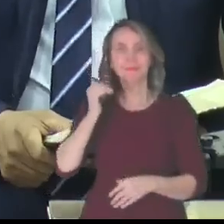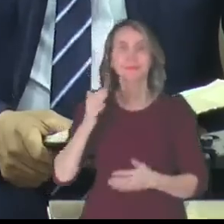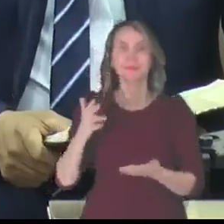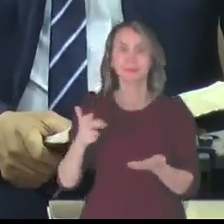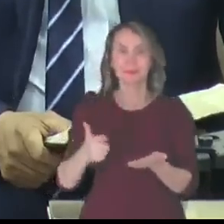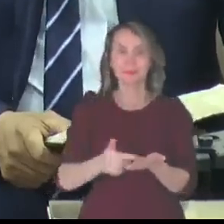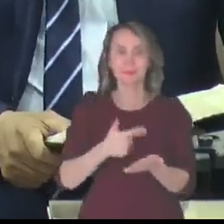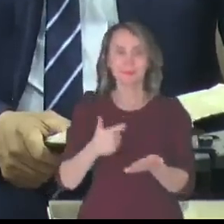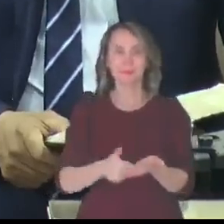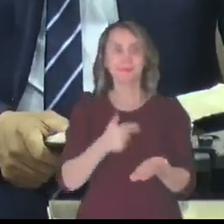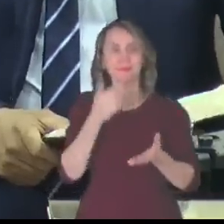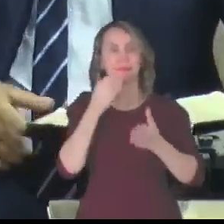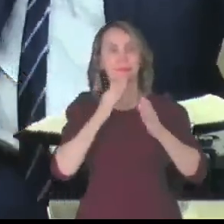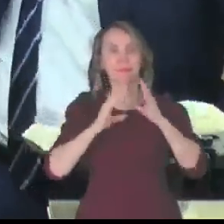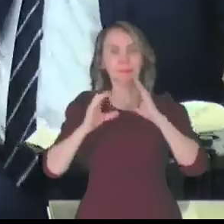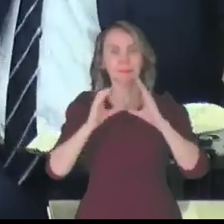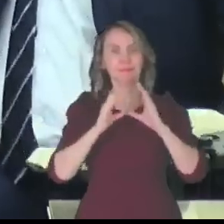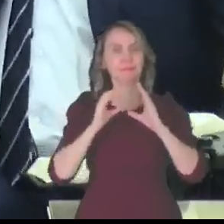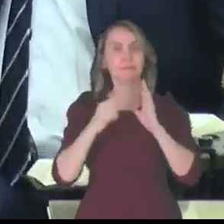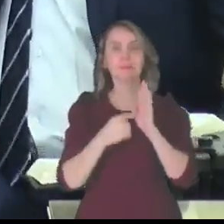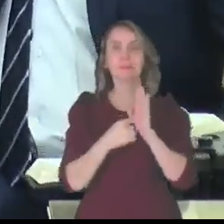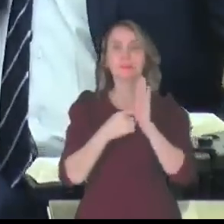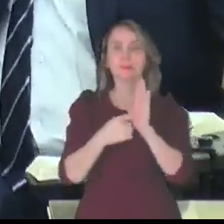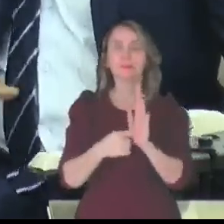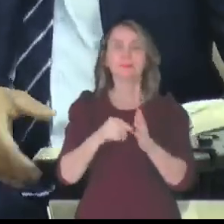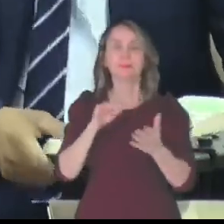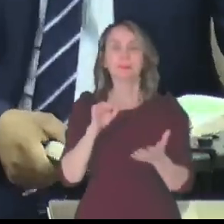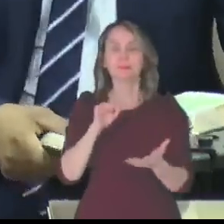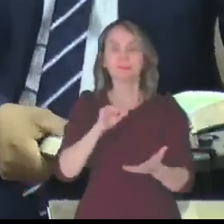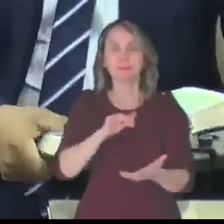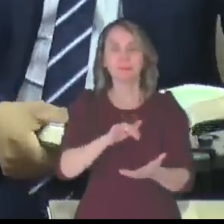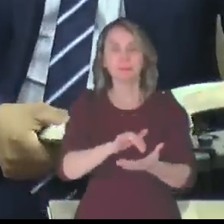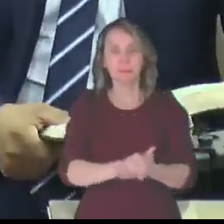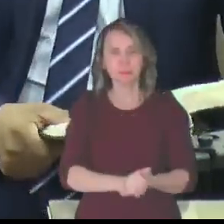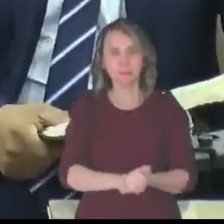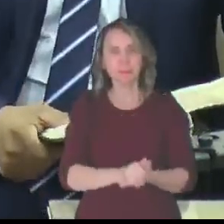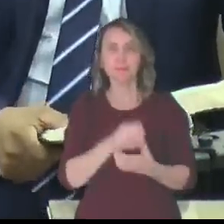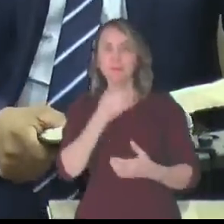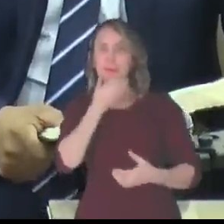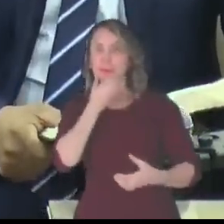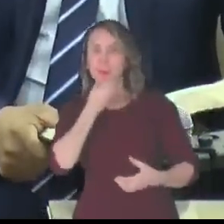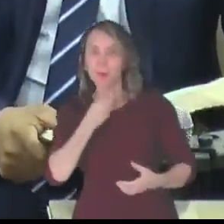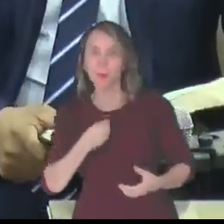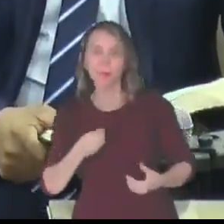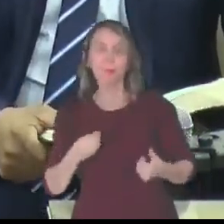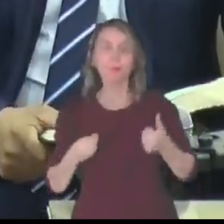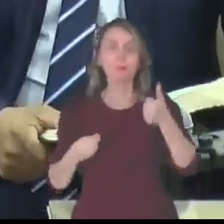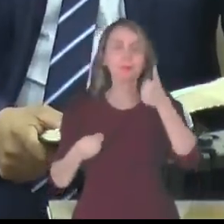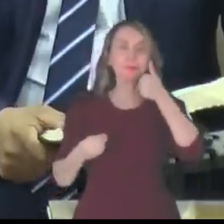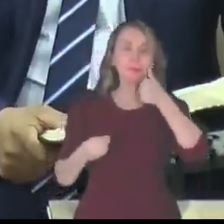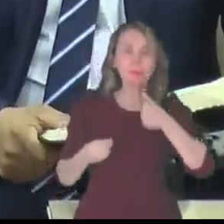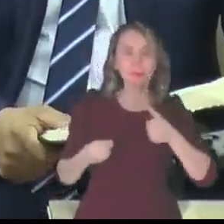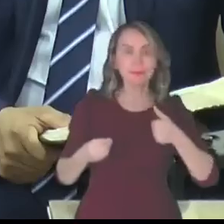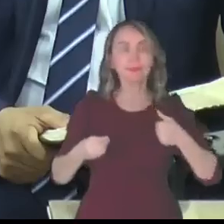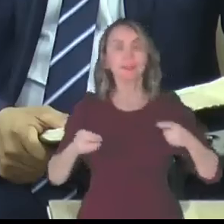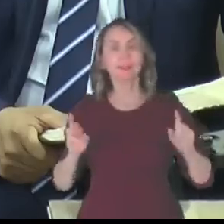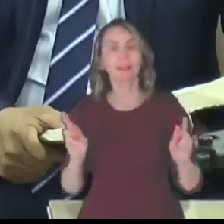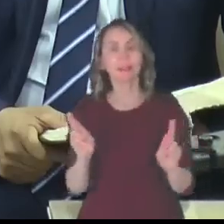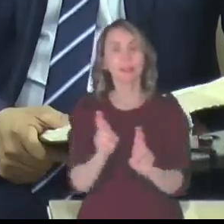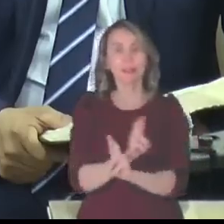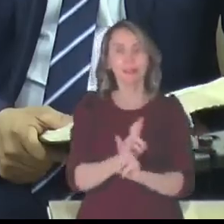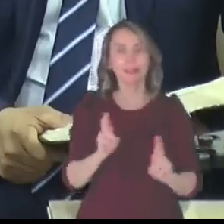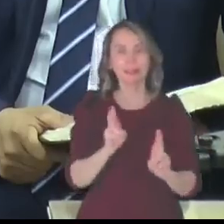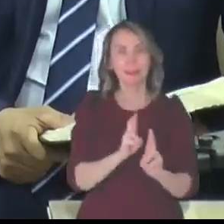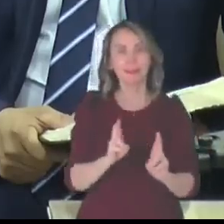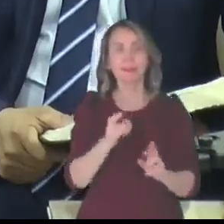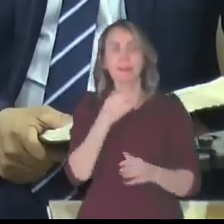livro que fala de um casamento ele é um livro que fala de um homem de uma mulher de um relacionamento entre um